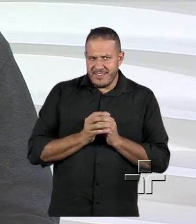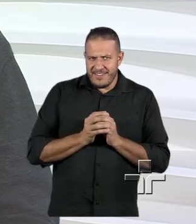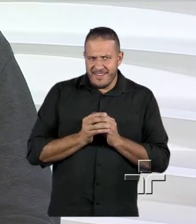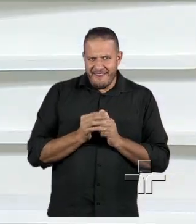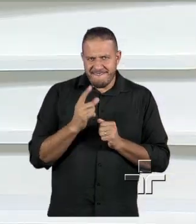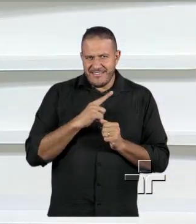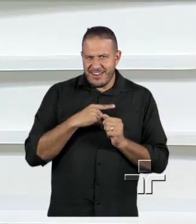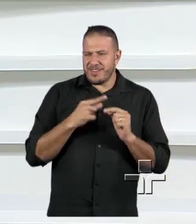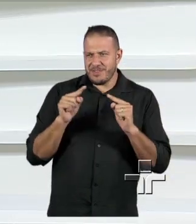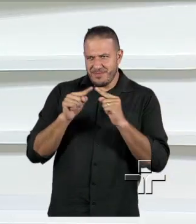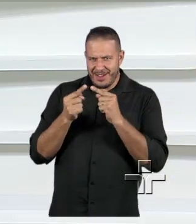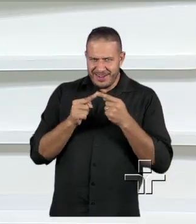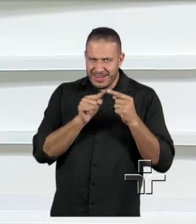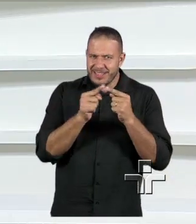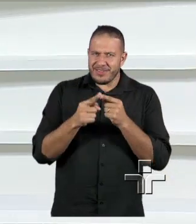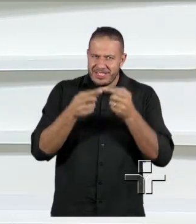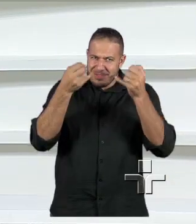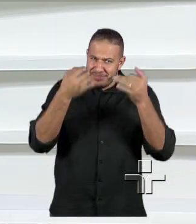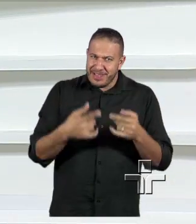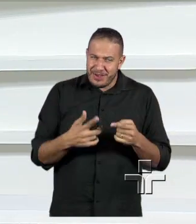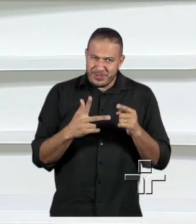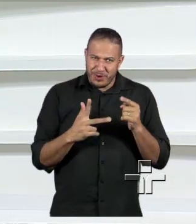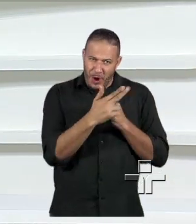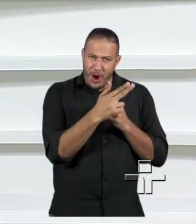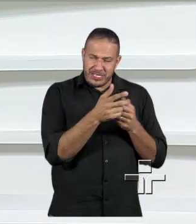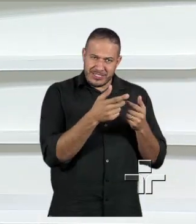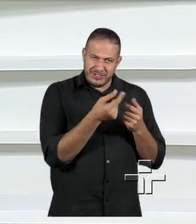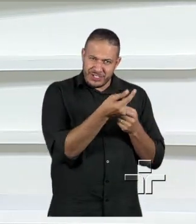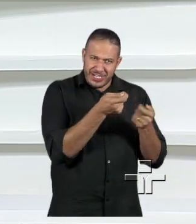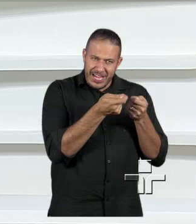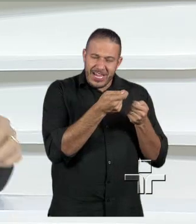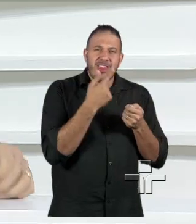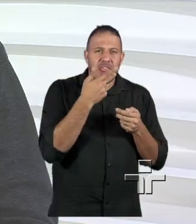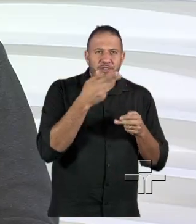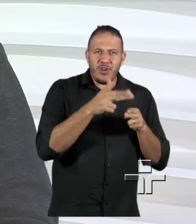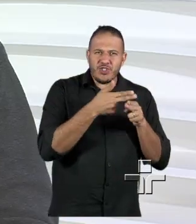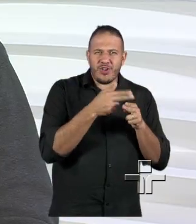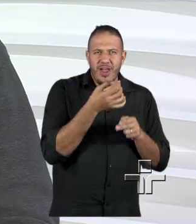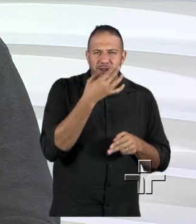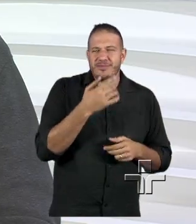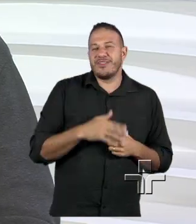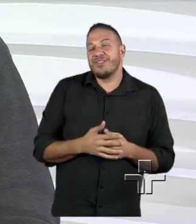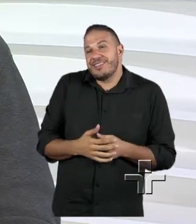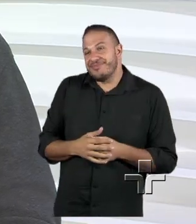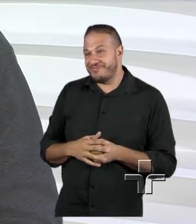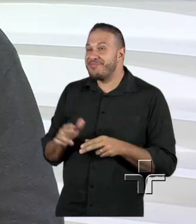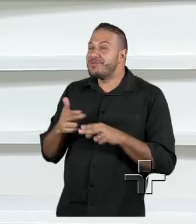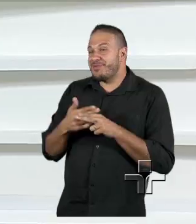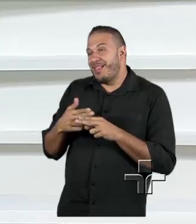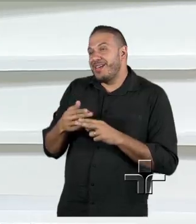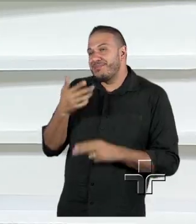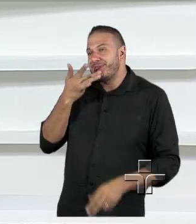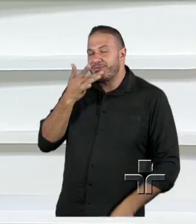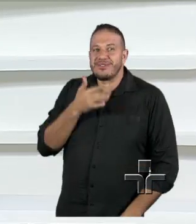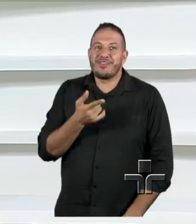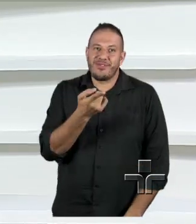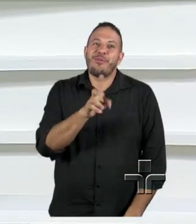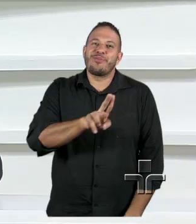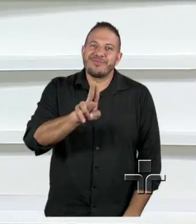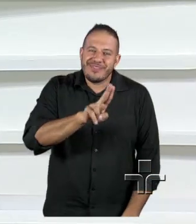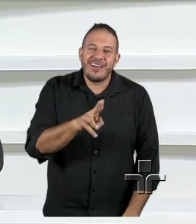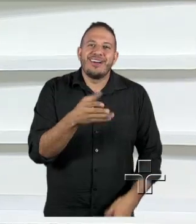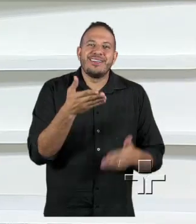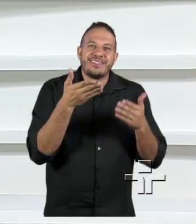Para explicar os cortes, recorreu ao chocolate. O chocolate é mais gostoso, né, Ricardo? Pois é, ele foi usar justamente uma